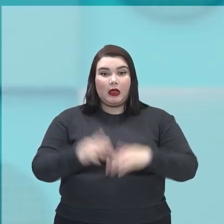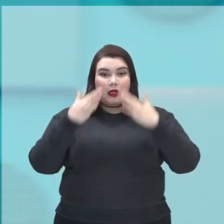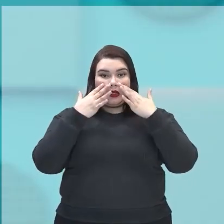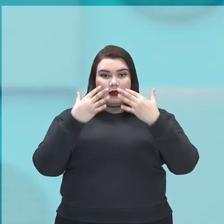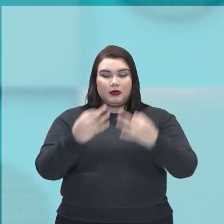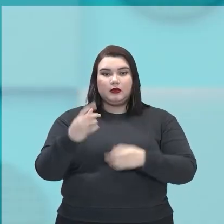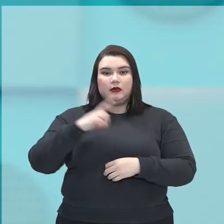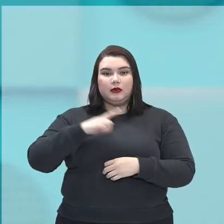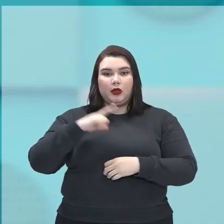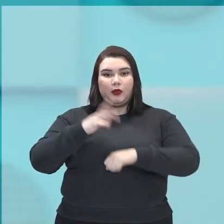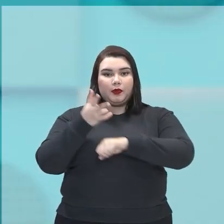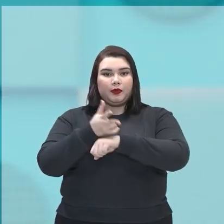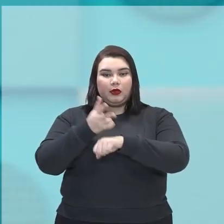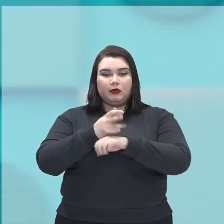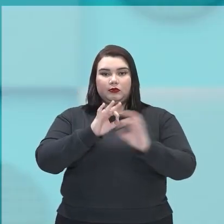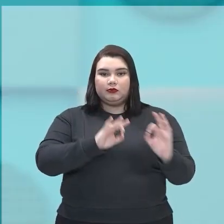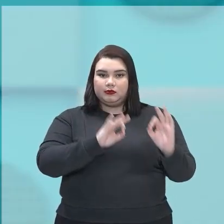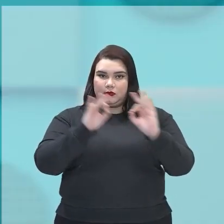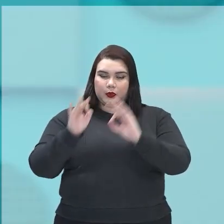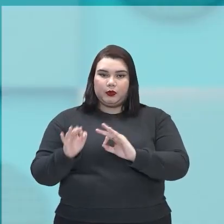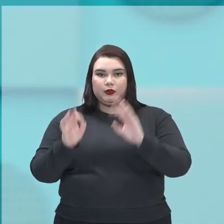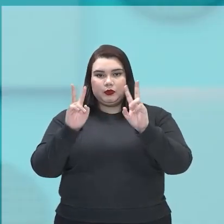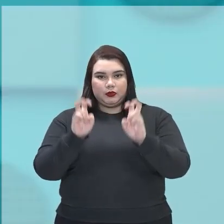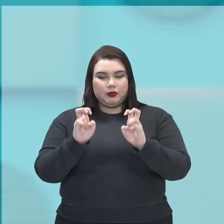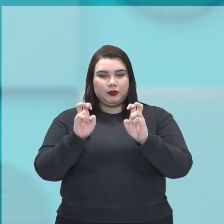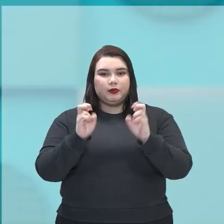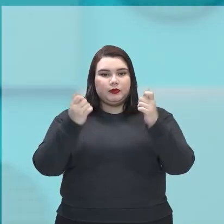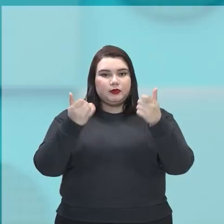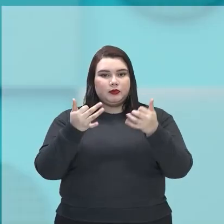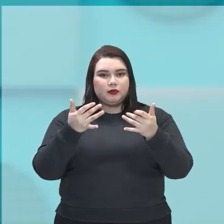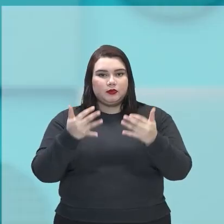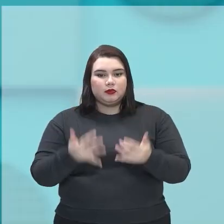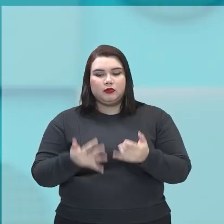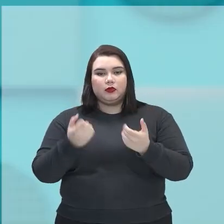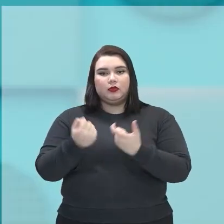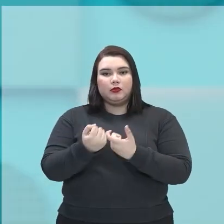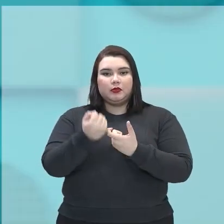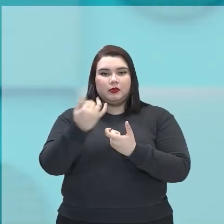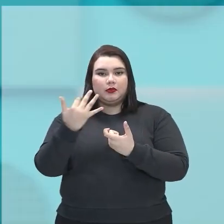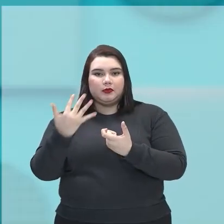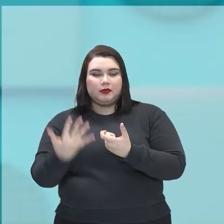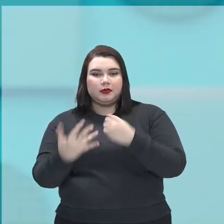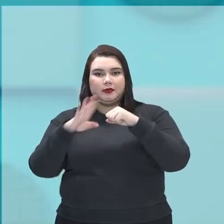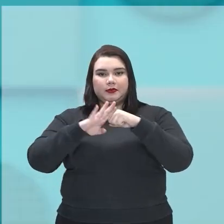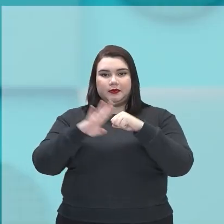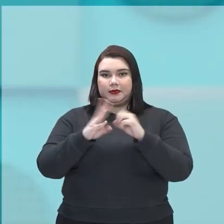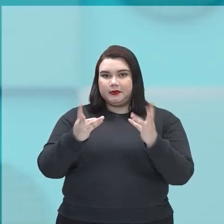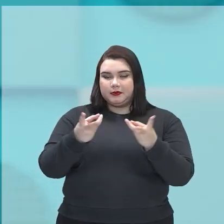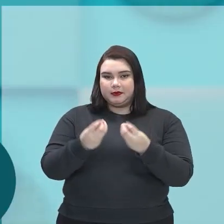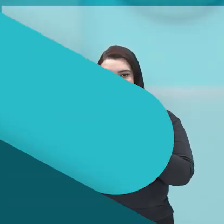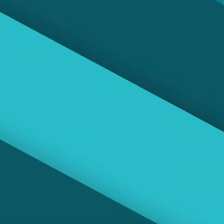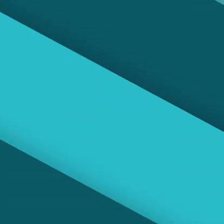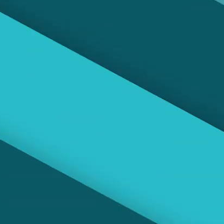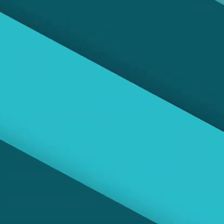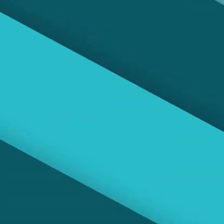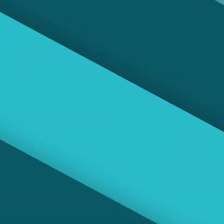temos um VT ainda falando sobre isso, sobre o plural de substantivos contáveis. Let's go!